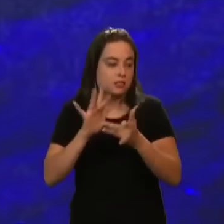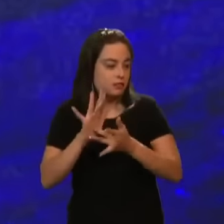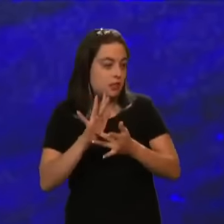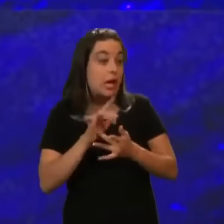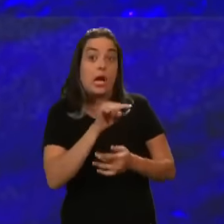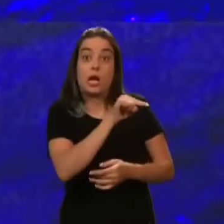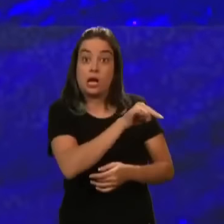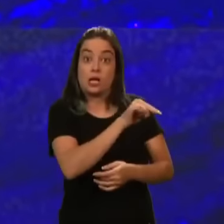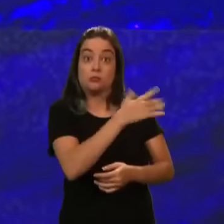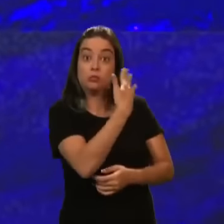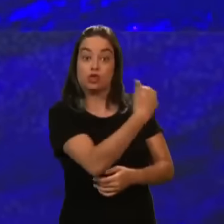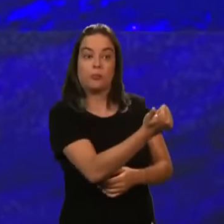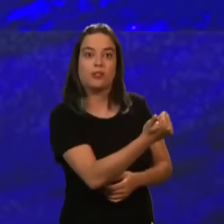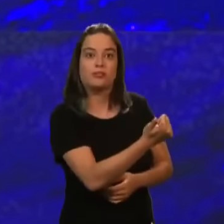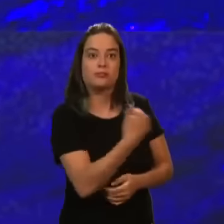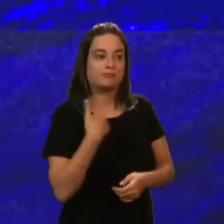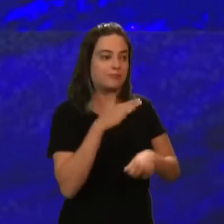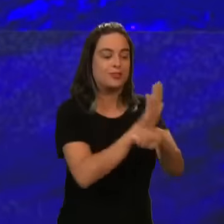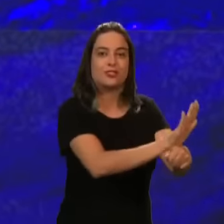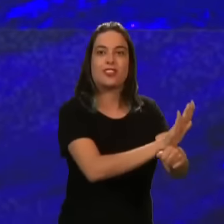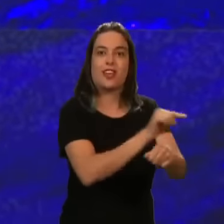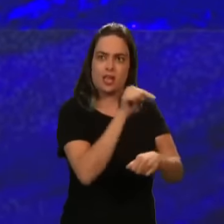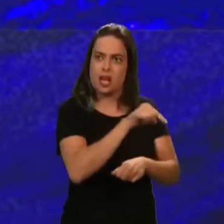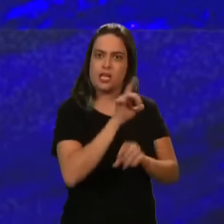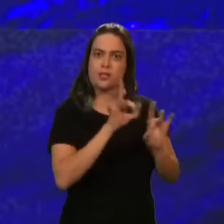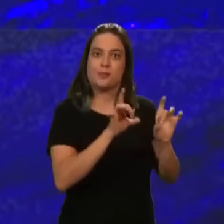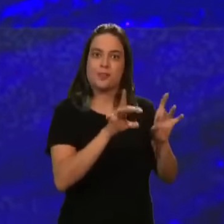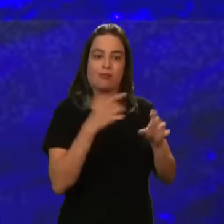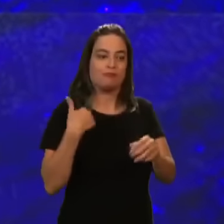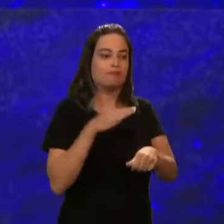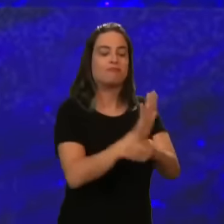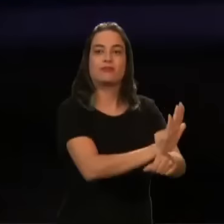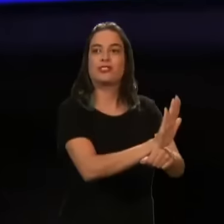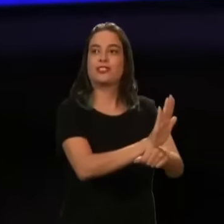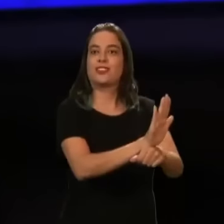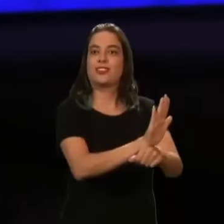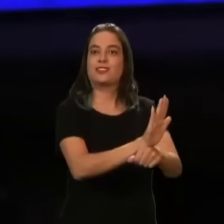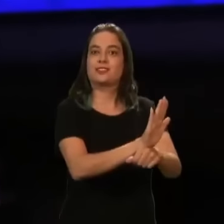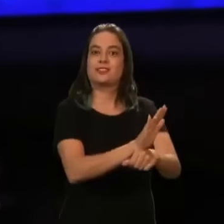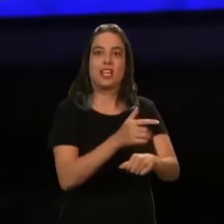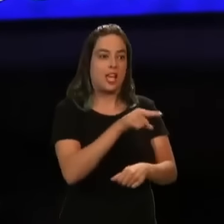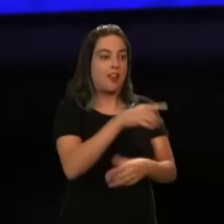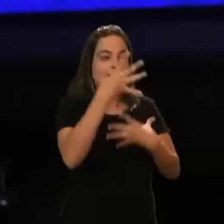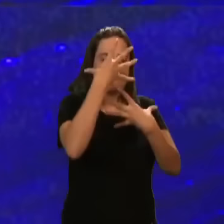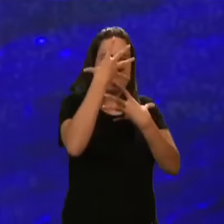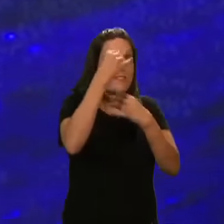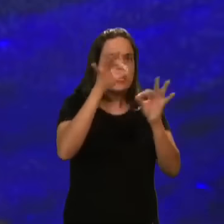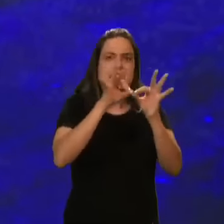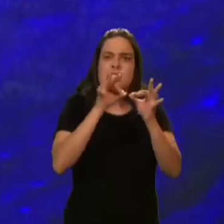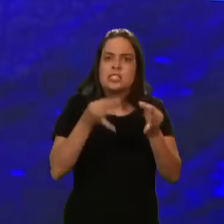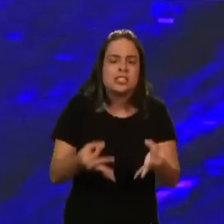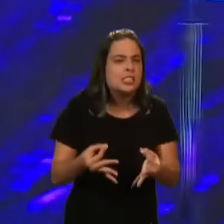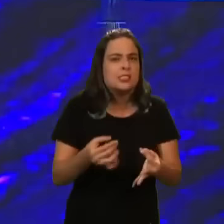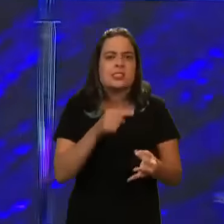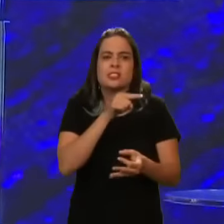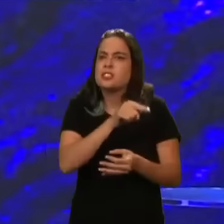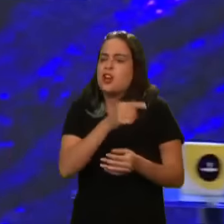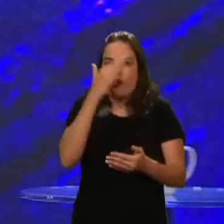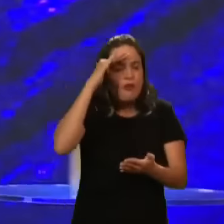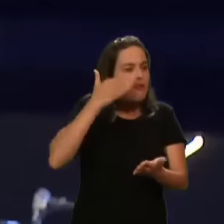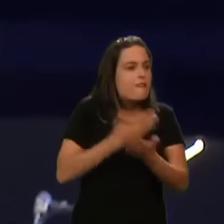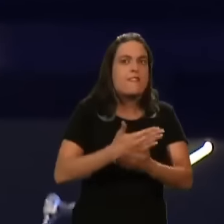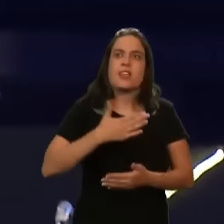peraí, a minha serva está me pedindo ali, eu tenho que... Essa aqui, ela é diferente. Essa aqui, ela tem a fé simples, do jeito que eu quero, ela confia em